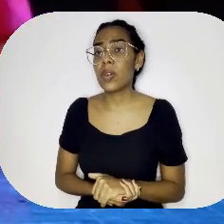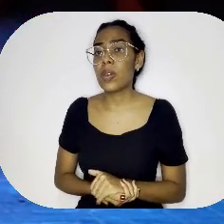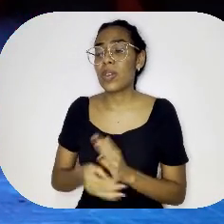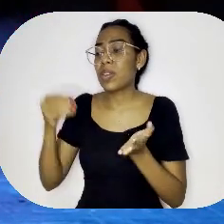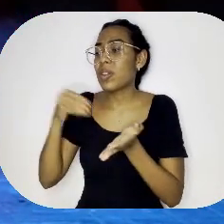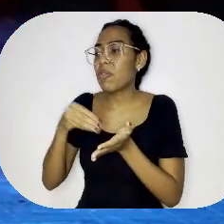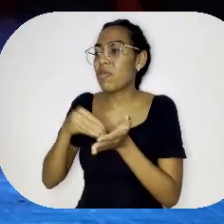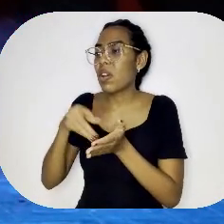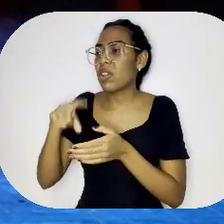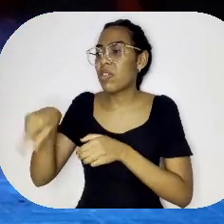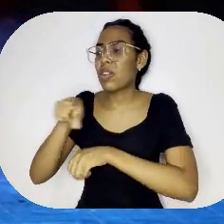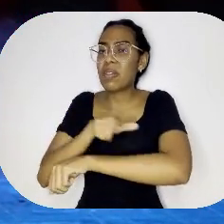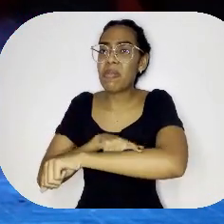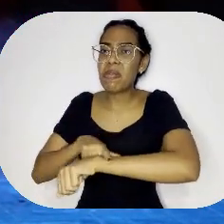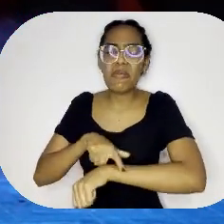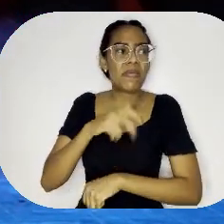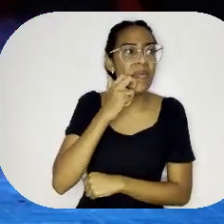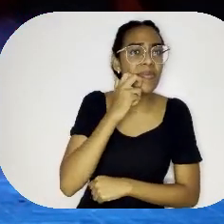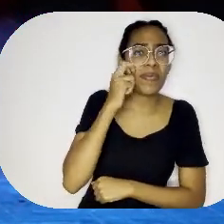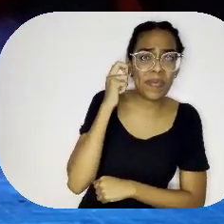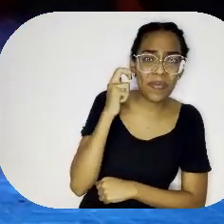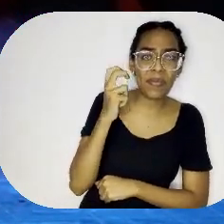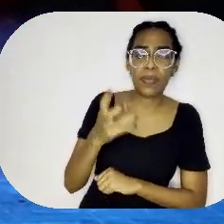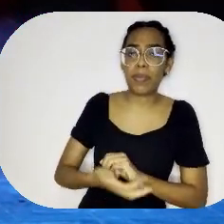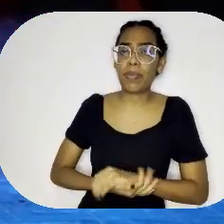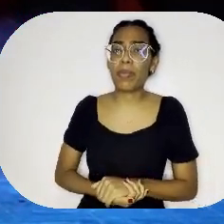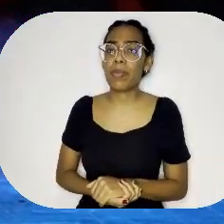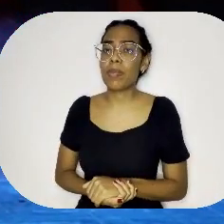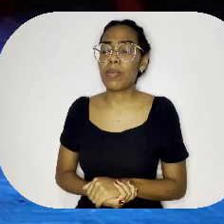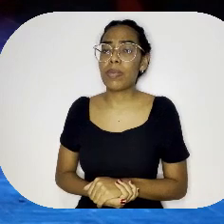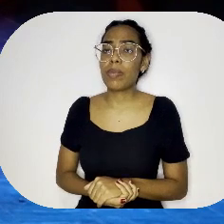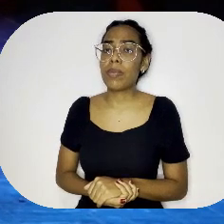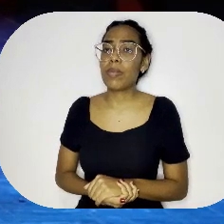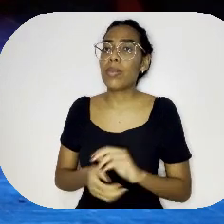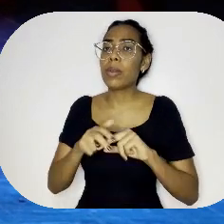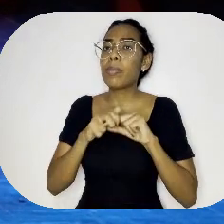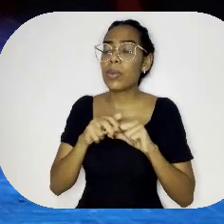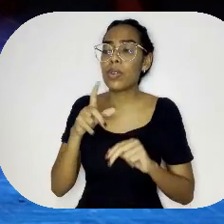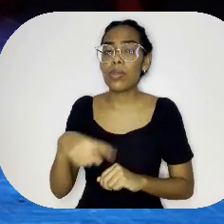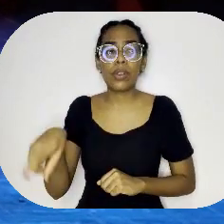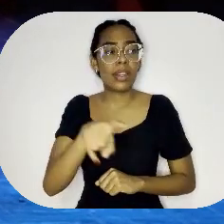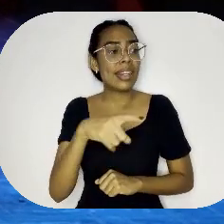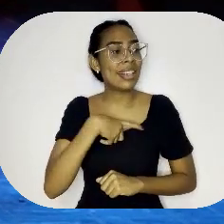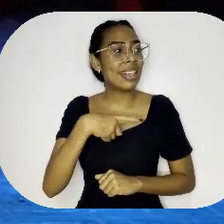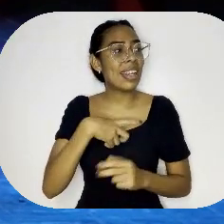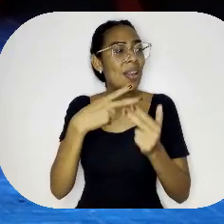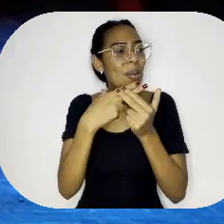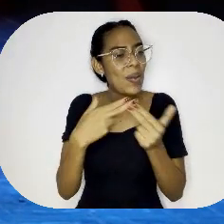sua desonra? Honra! Falta mais que se lhe ponha?